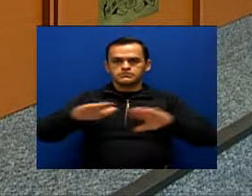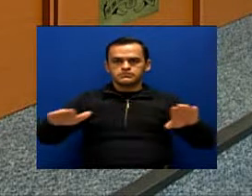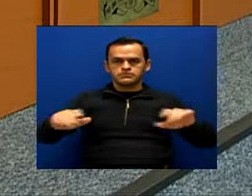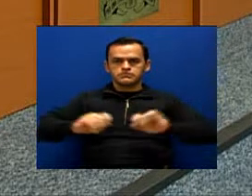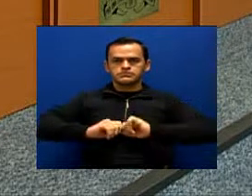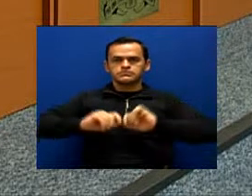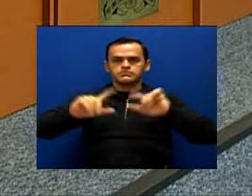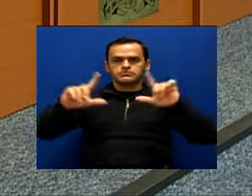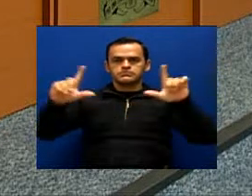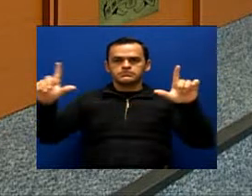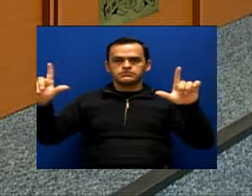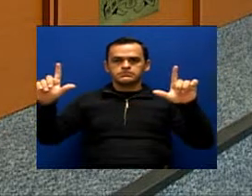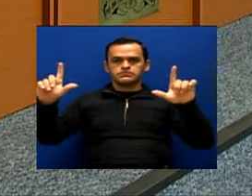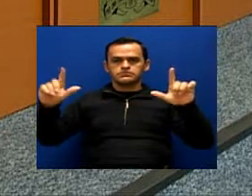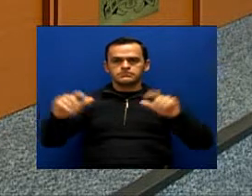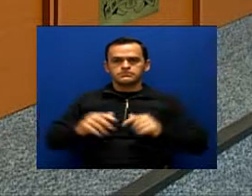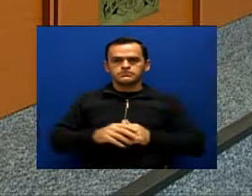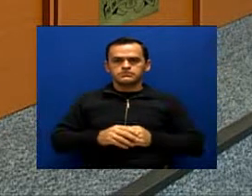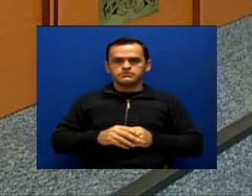que abra o painel para votação.